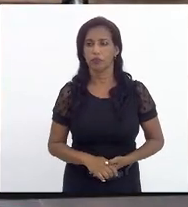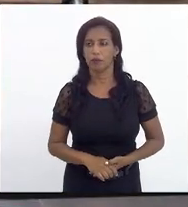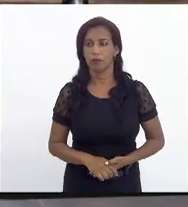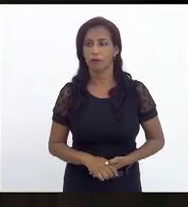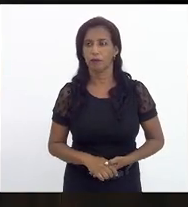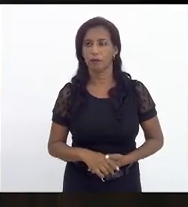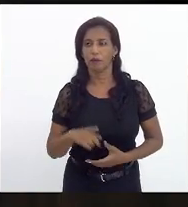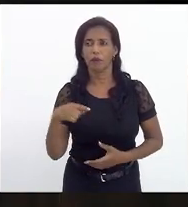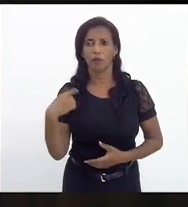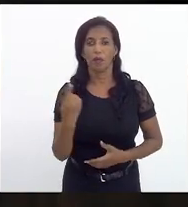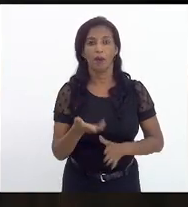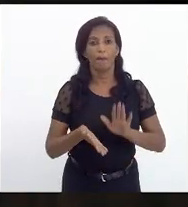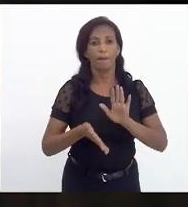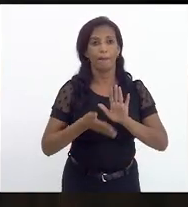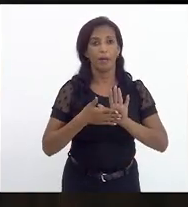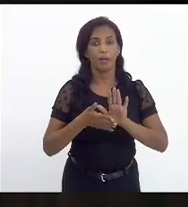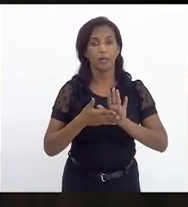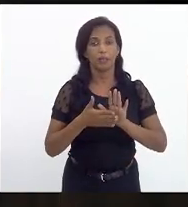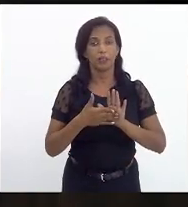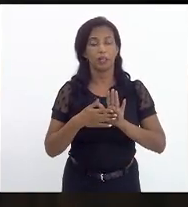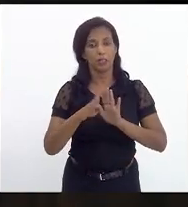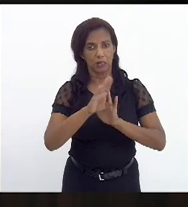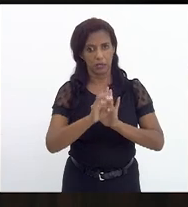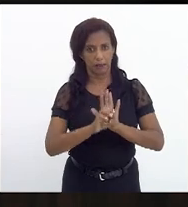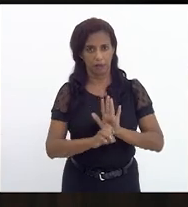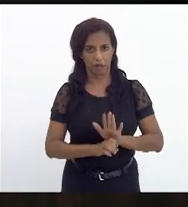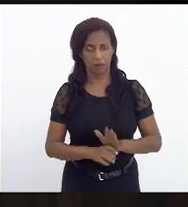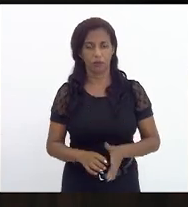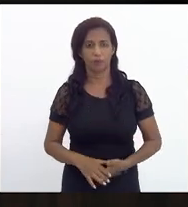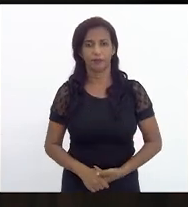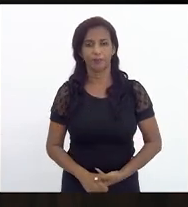para que a gente possa dar parecer nas emendas.